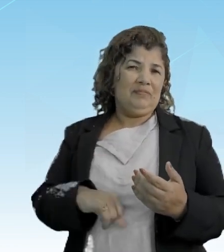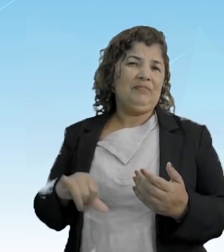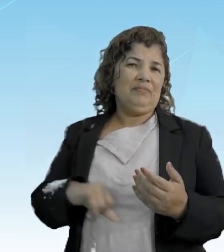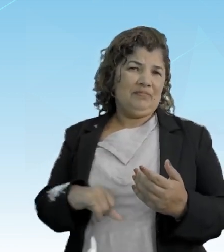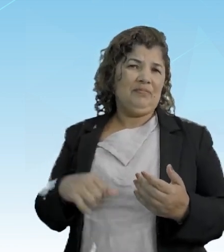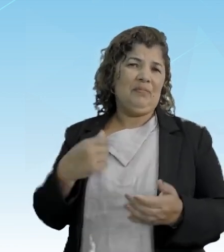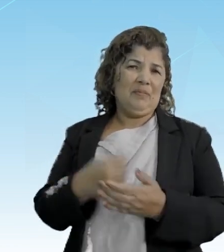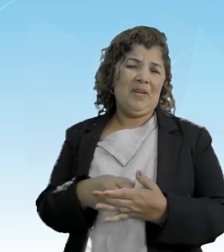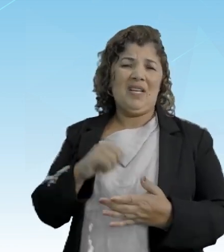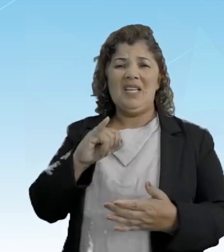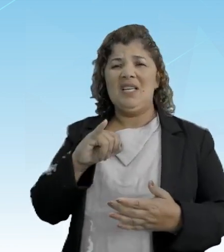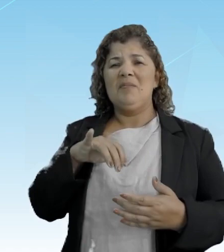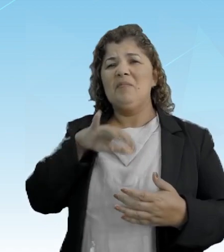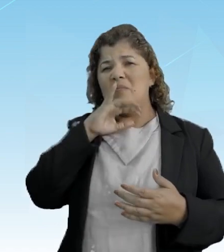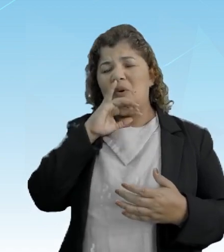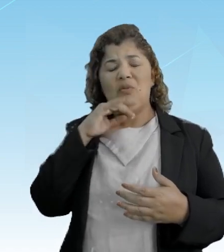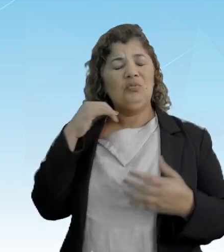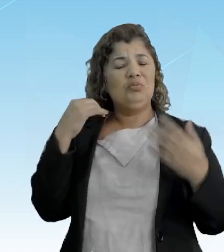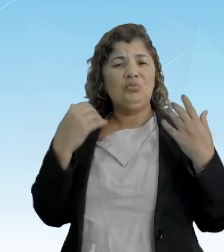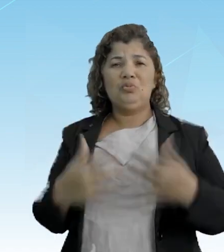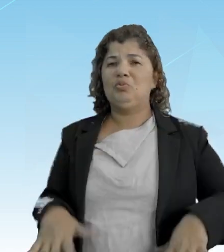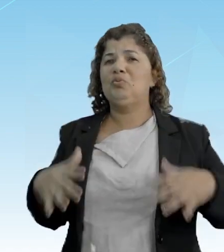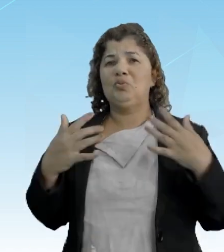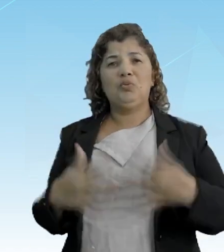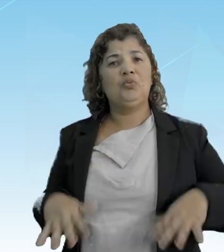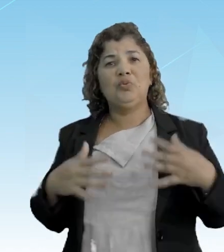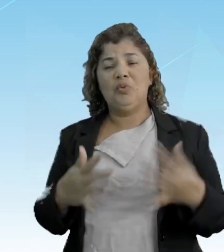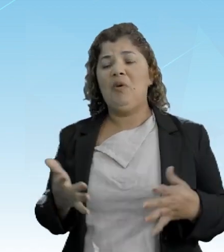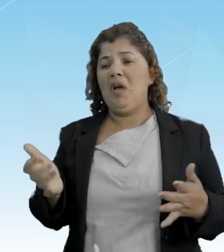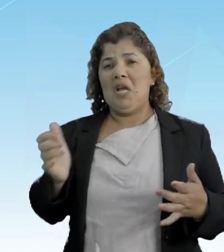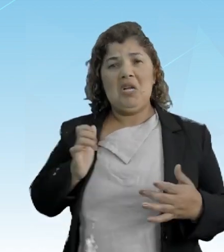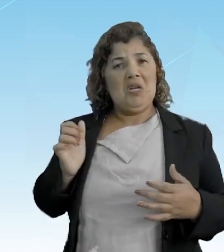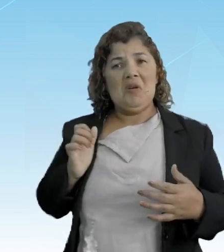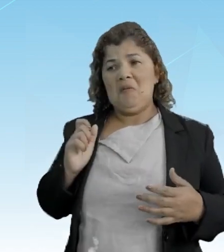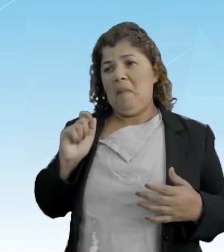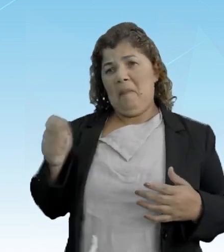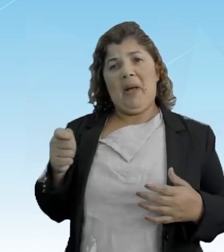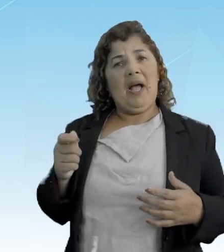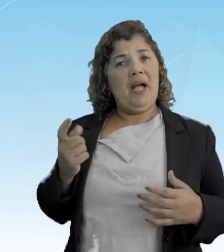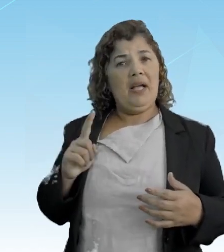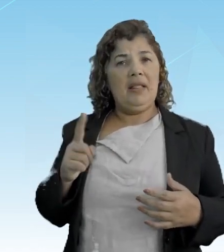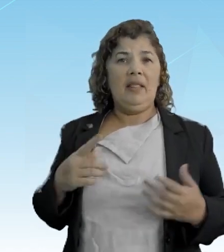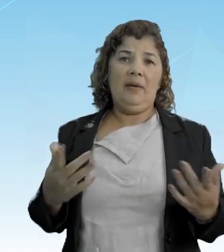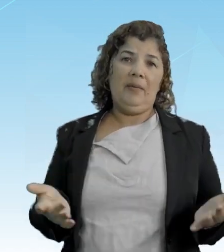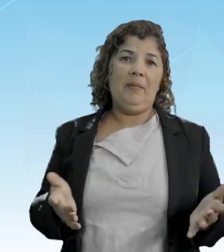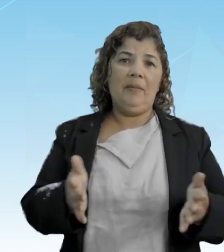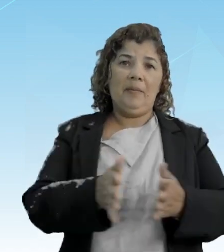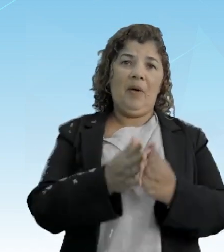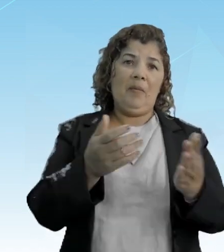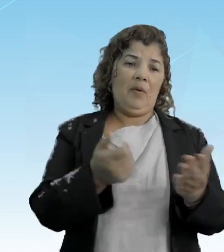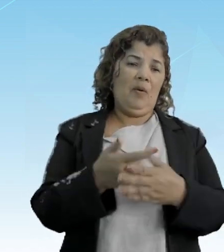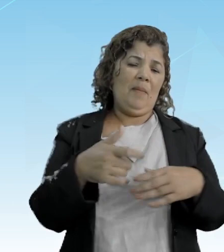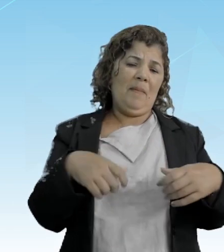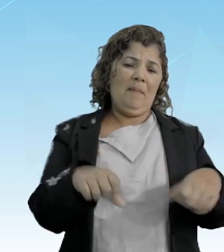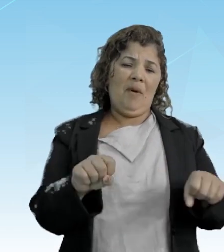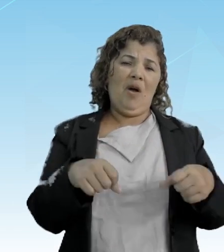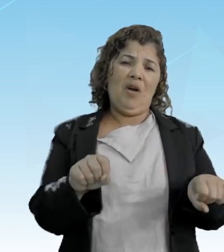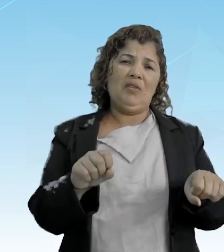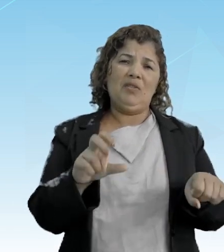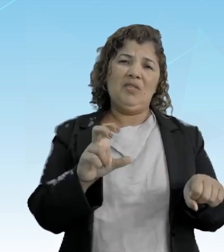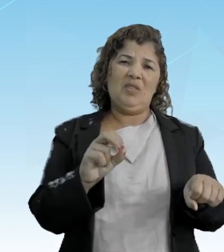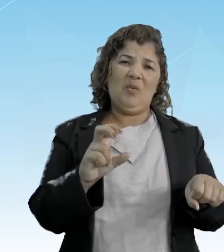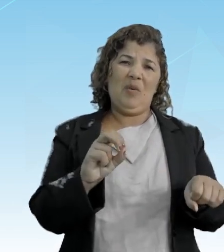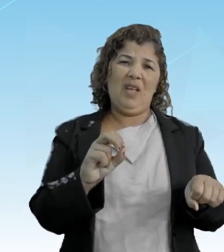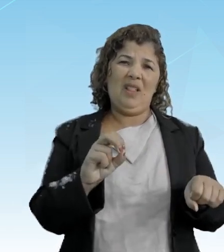quantidade de imposto, é uma carga de imposto horrível, enquanto os ricos não pagam. Por exemplo, um pobre compra uma motocicletazinha de 50